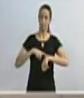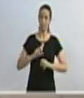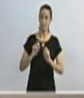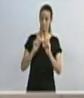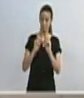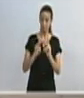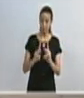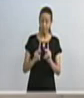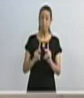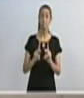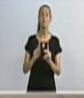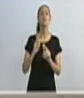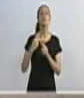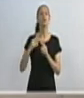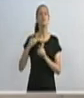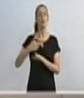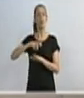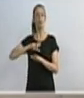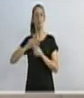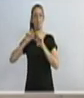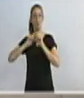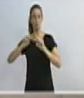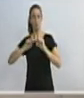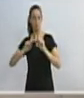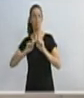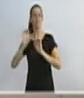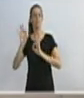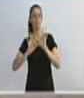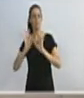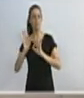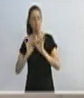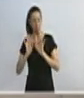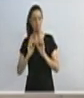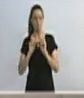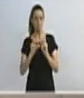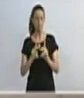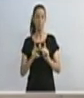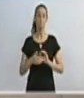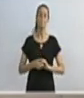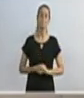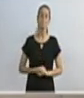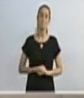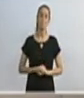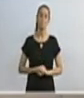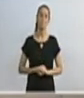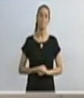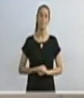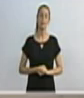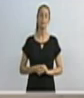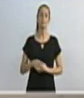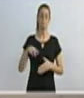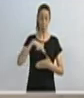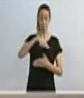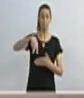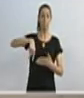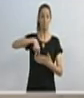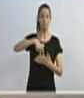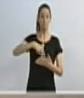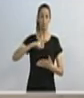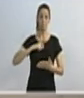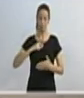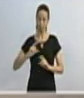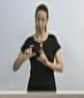levantamento da nossa assessoria que vai estar fazendo com os senhores. Nós temos na tribuna